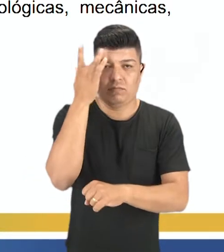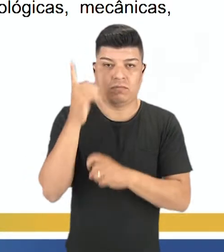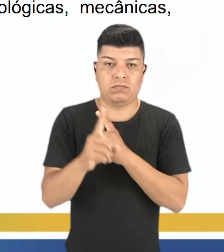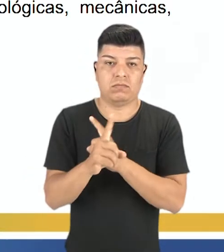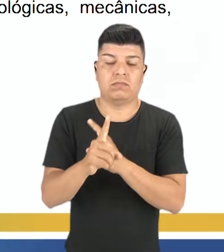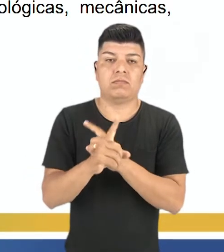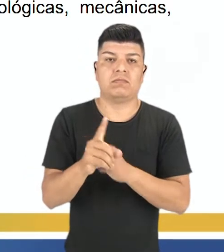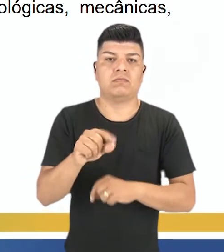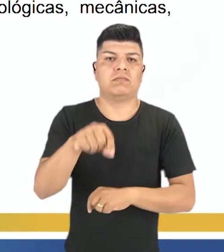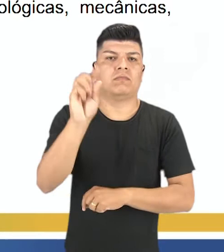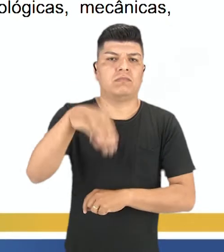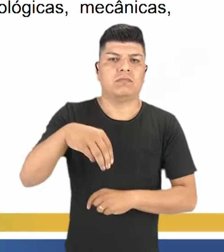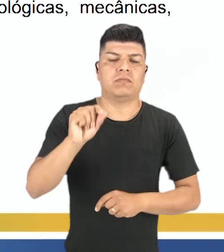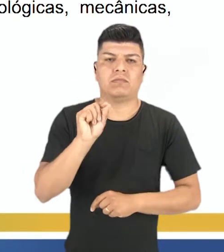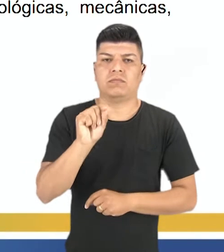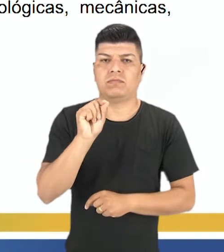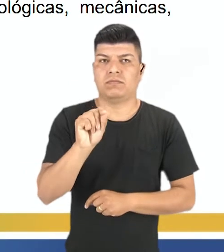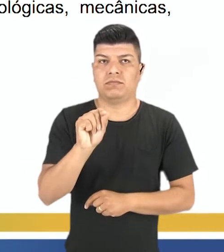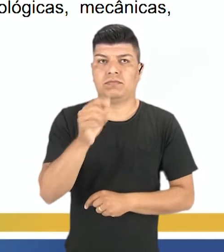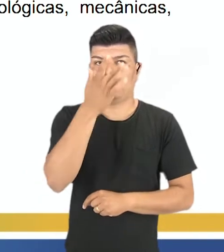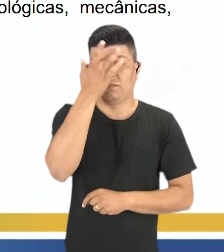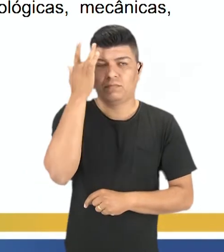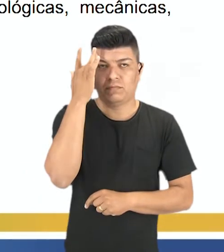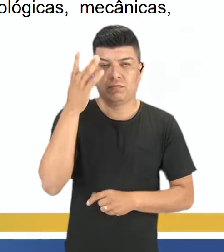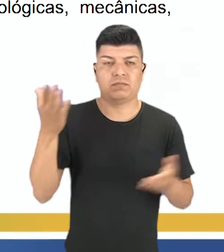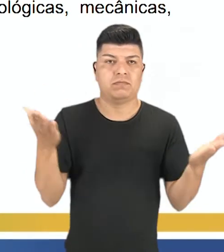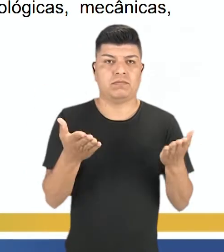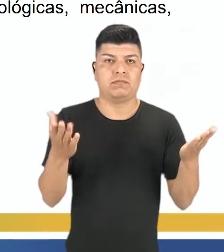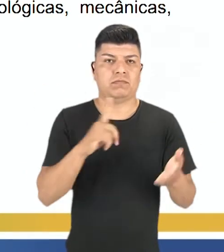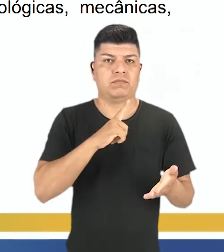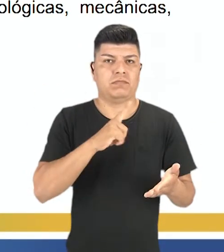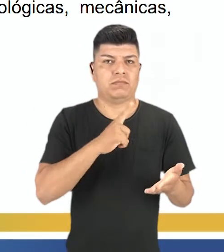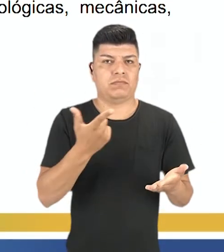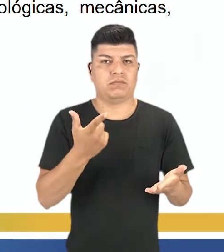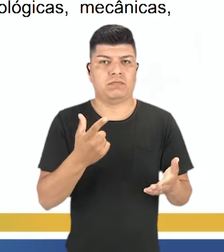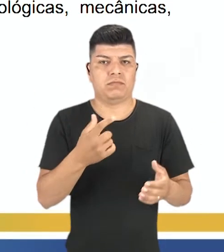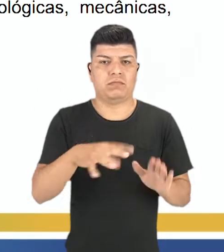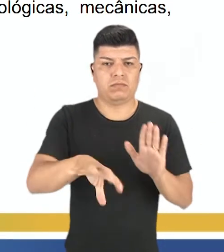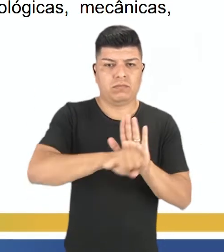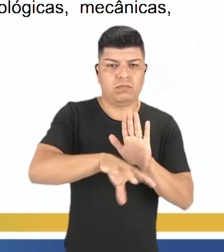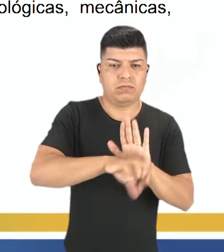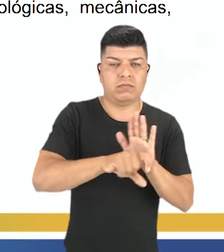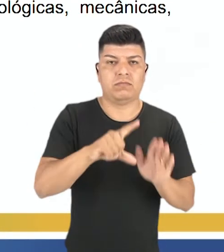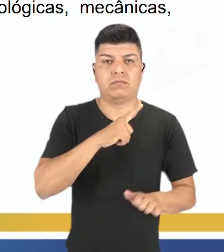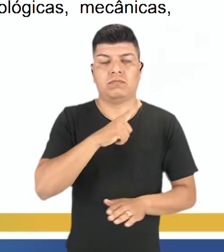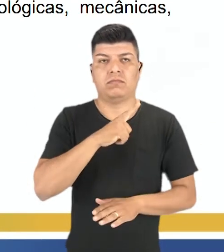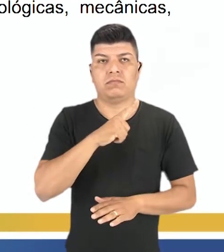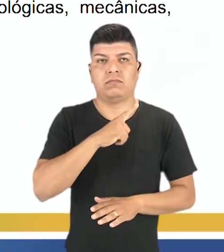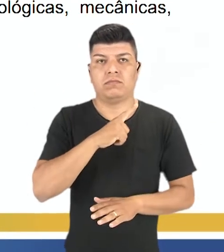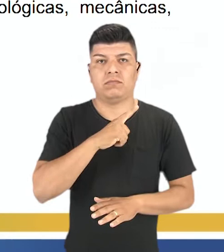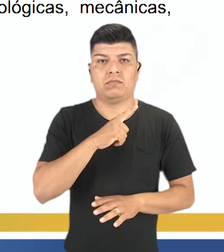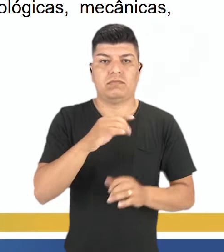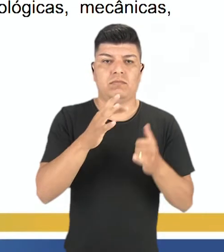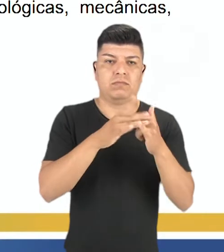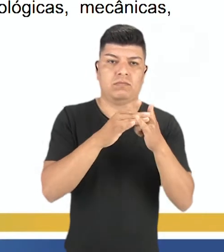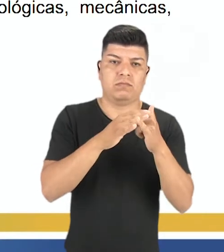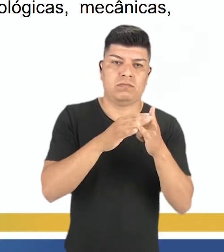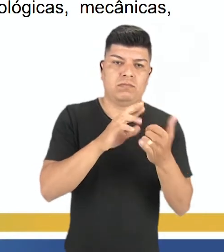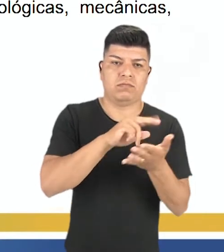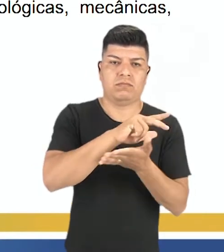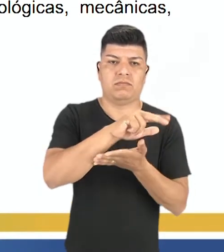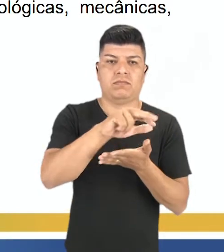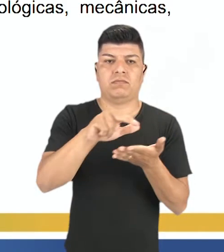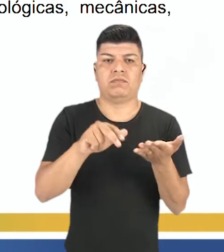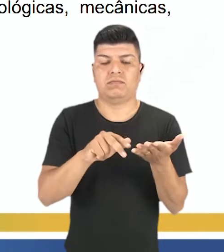isso trata, de fato? Relaciona que hoje você tem programas, você tem aplicativos, você tem o YouTube com diversas